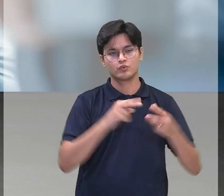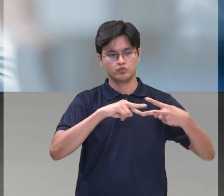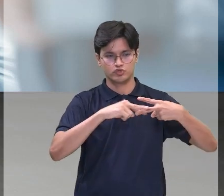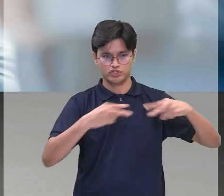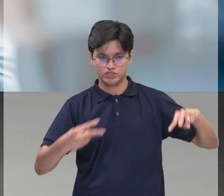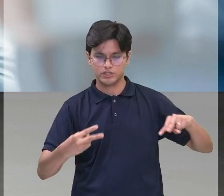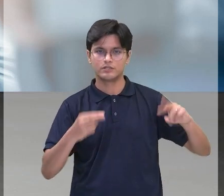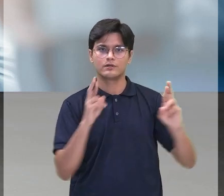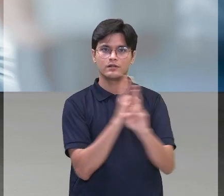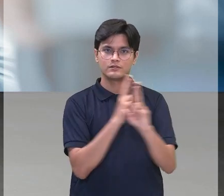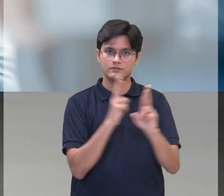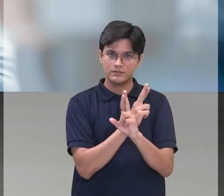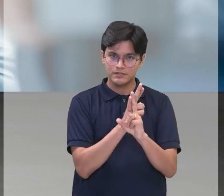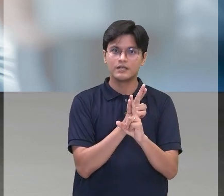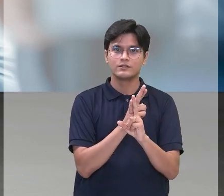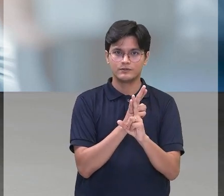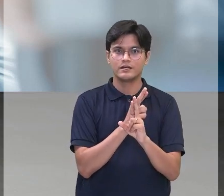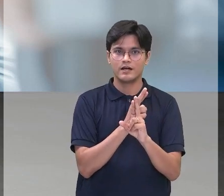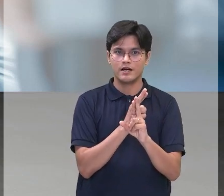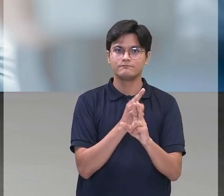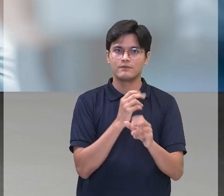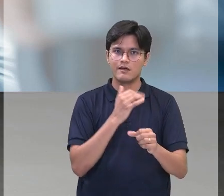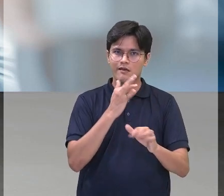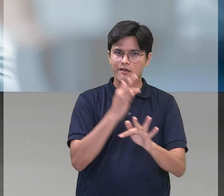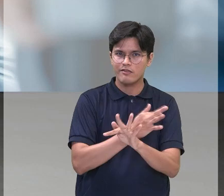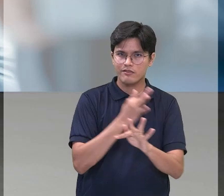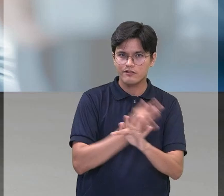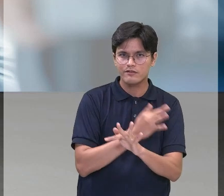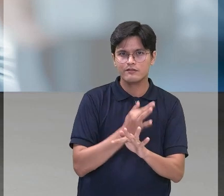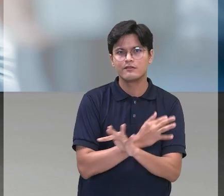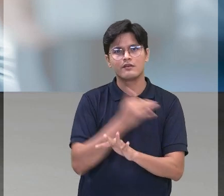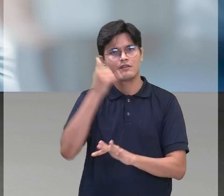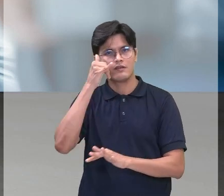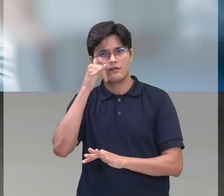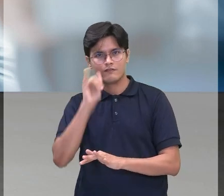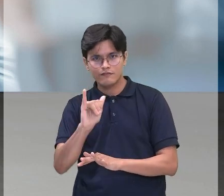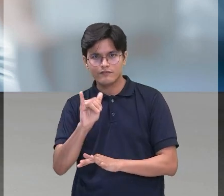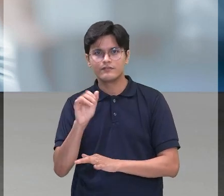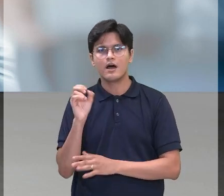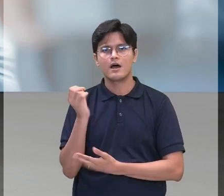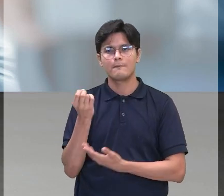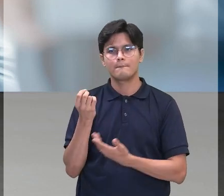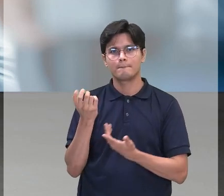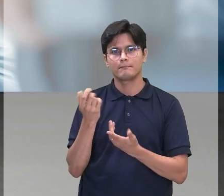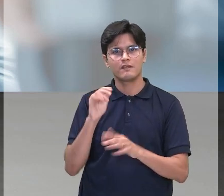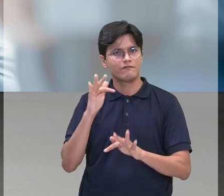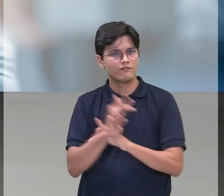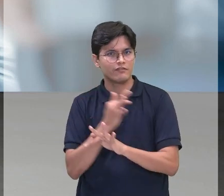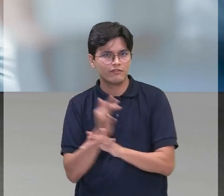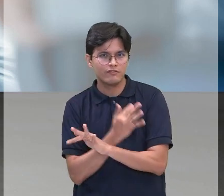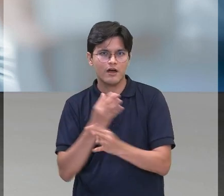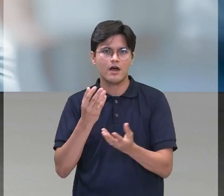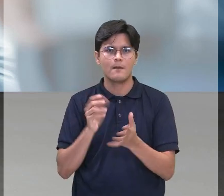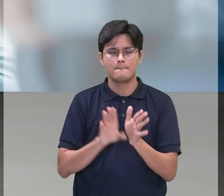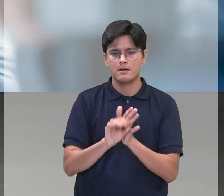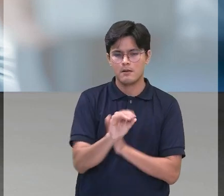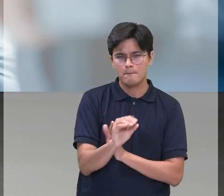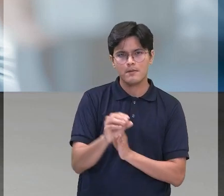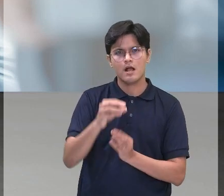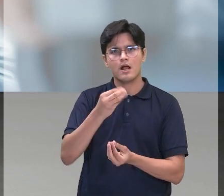aquela resistência à praga, por exemplo, com aquele amadurecimento, né? Então, tudo isso ele pode ser manipulado, tá? Isso